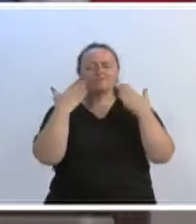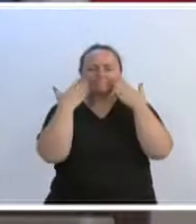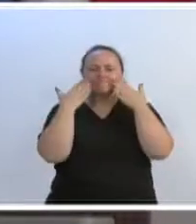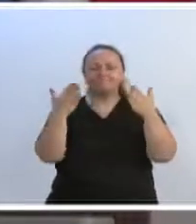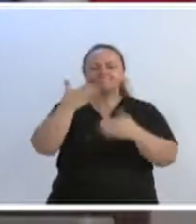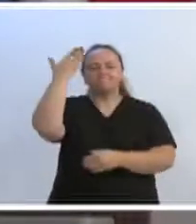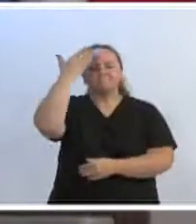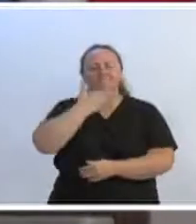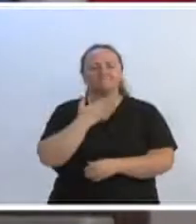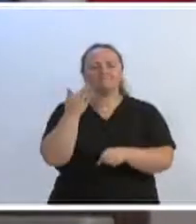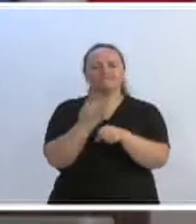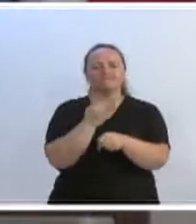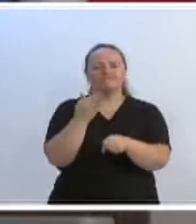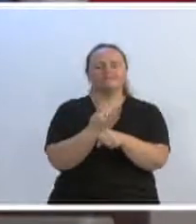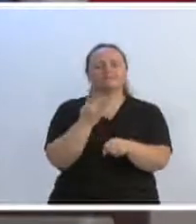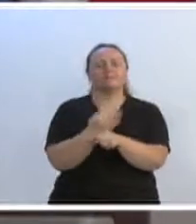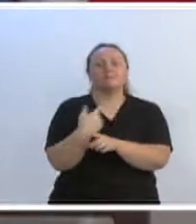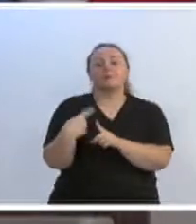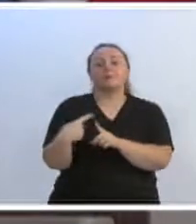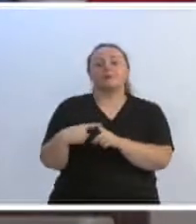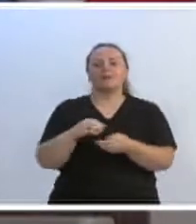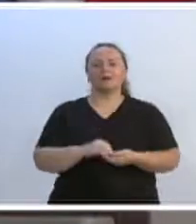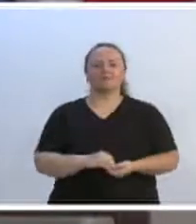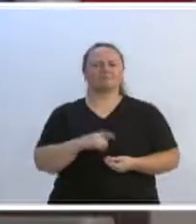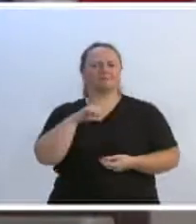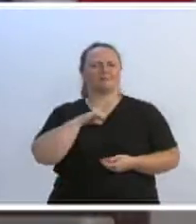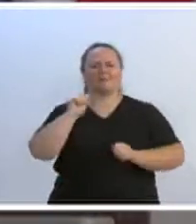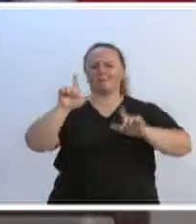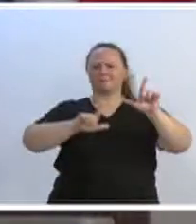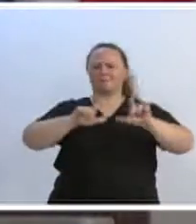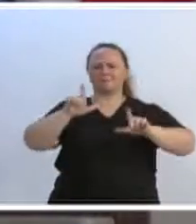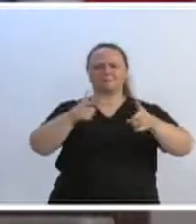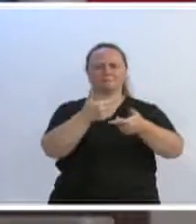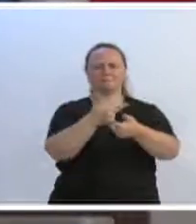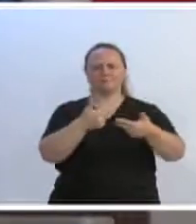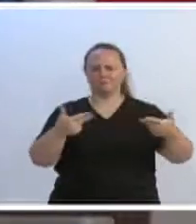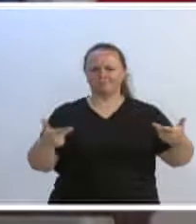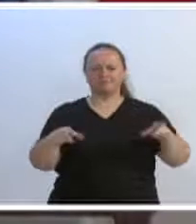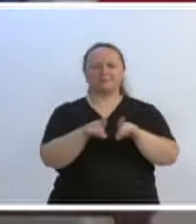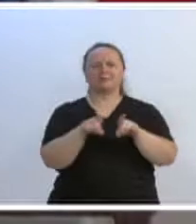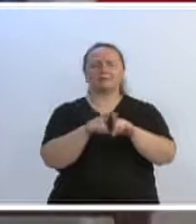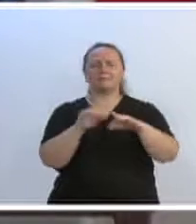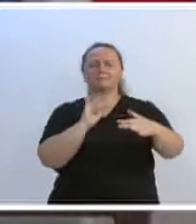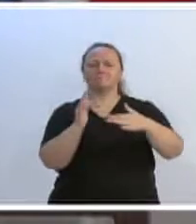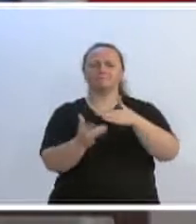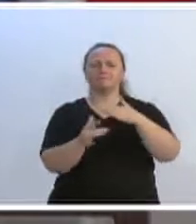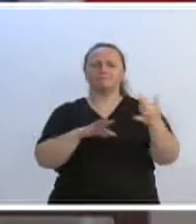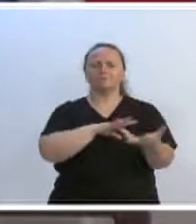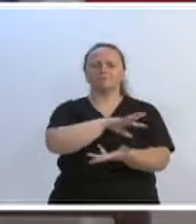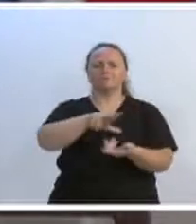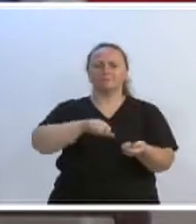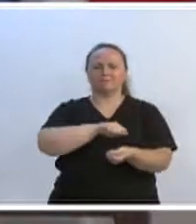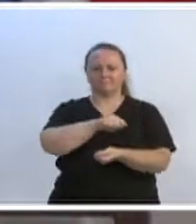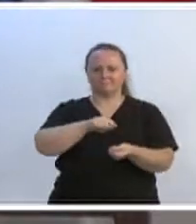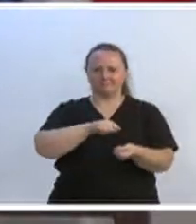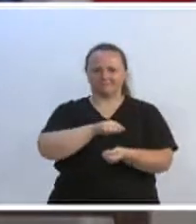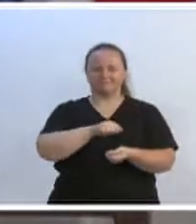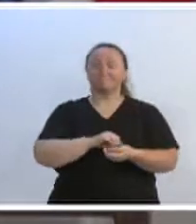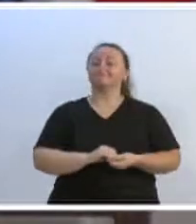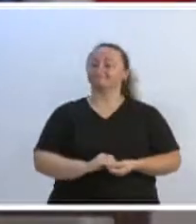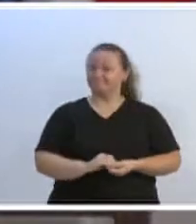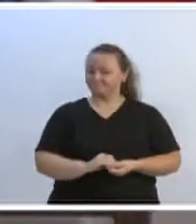e todos os que estão aqui presentes, que são realmente pessoas que aqui estão porque têm